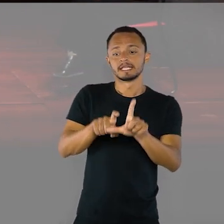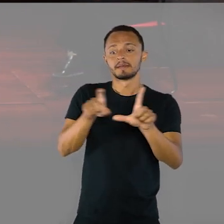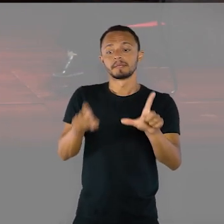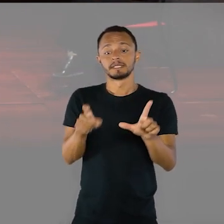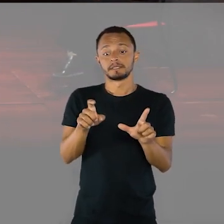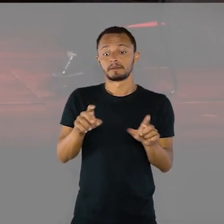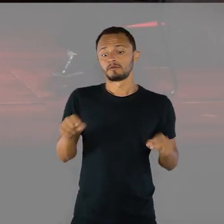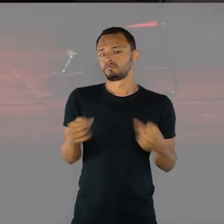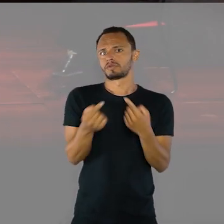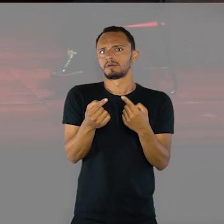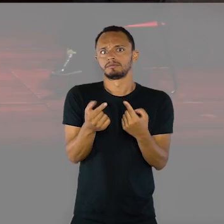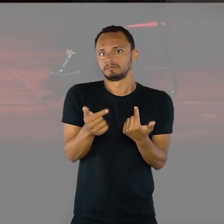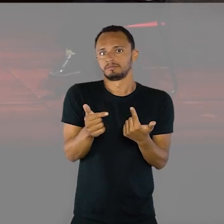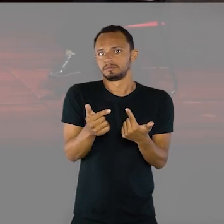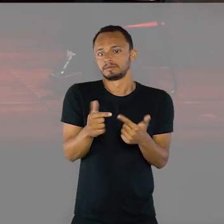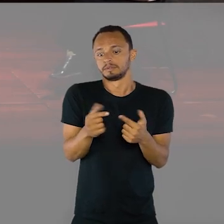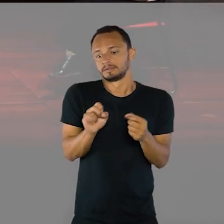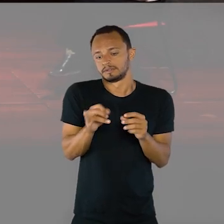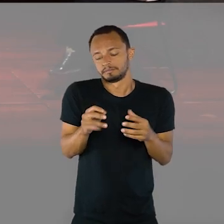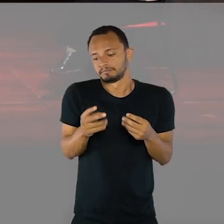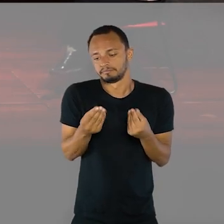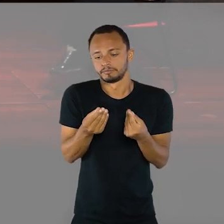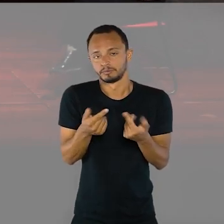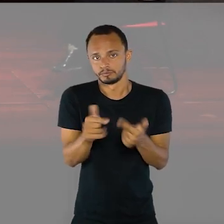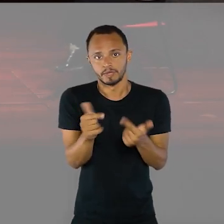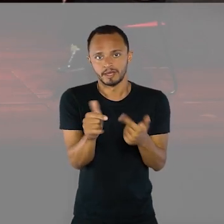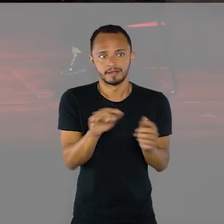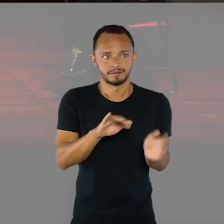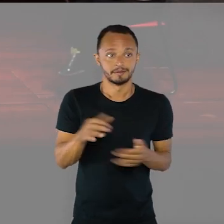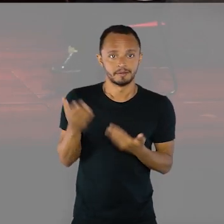uma. E vocês podem ver como